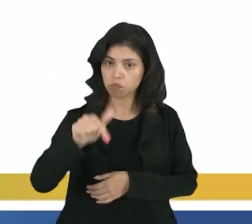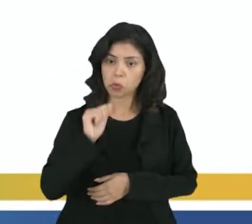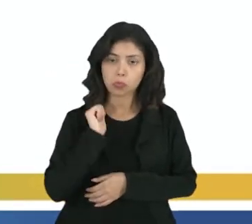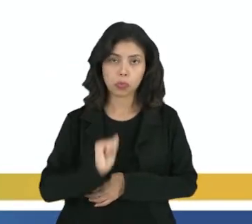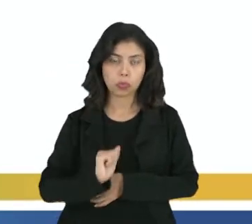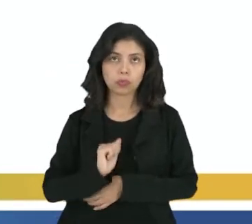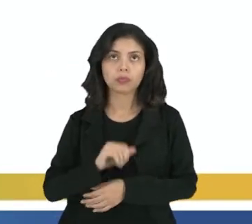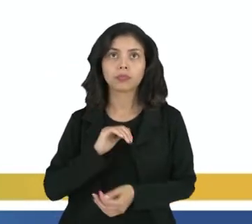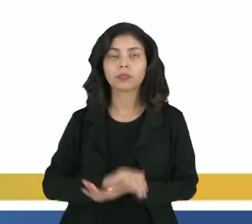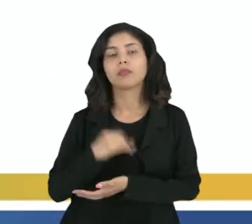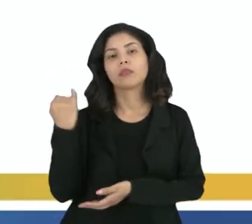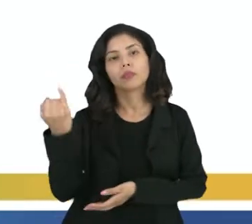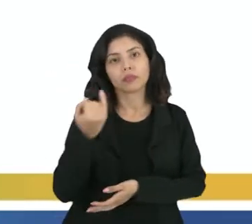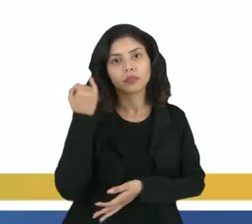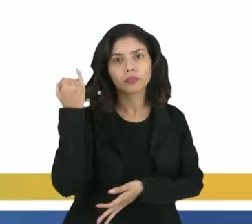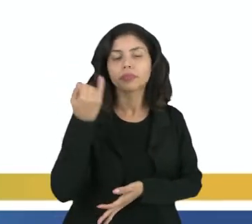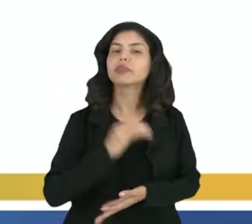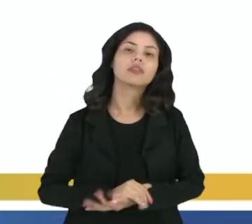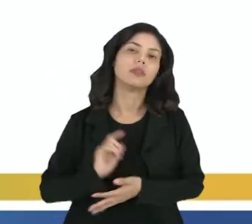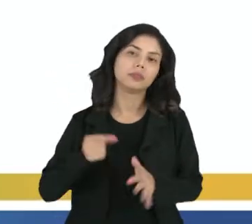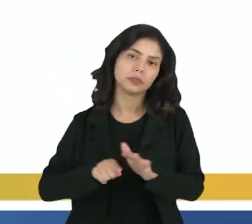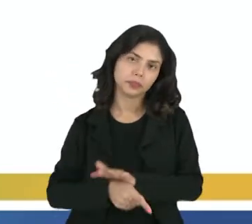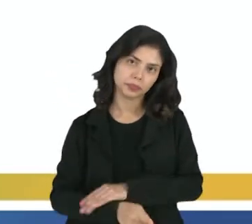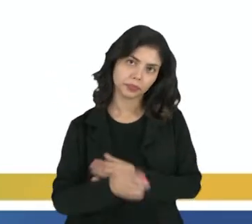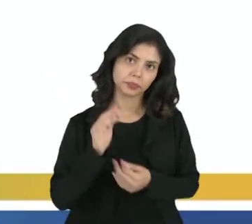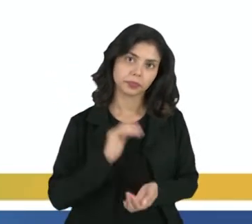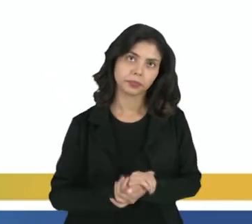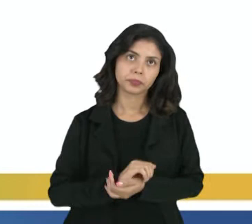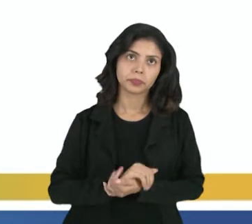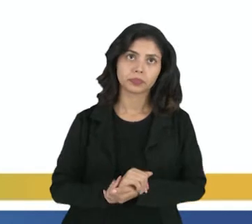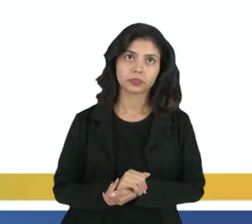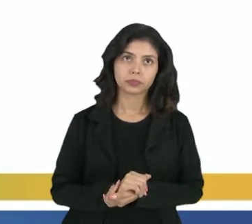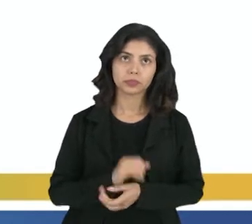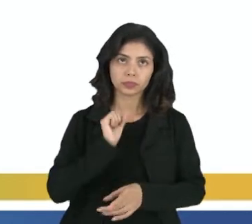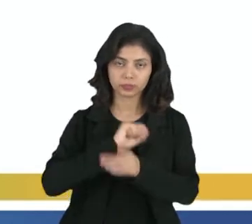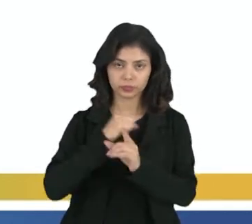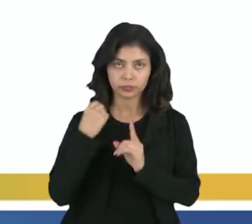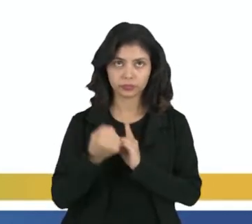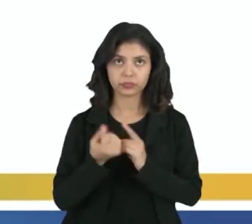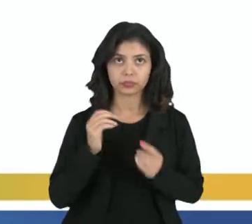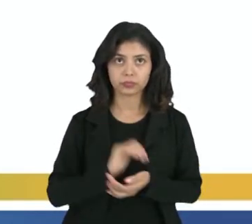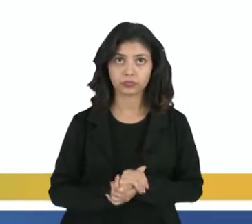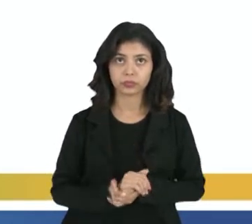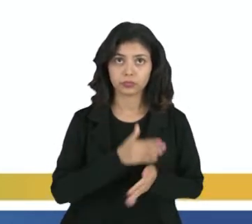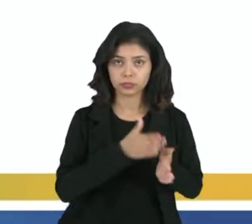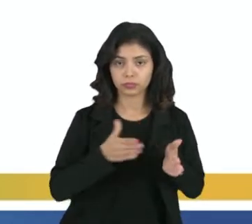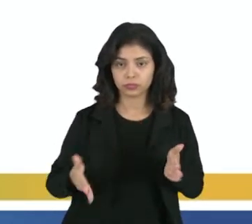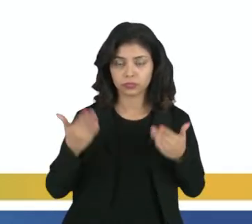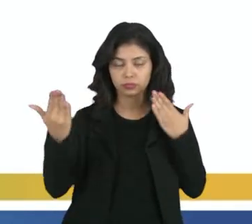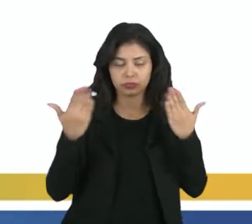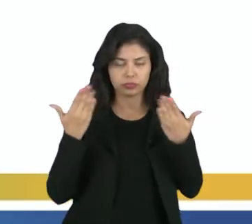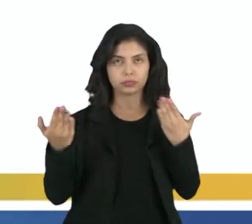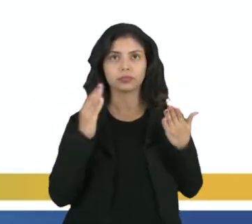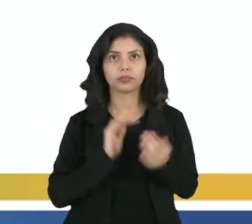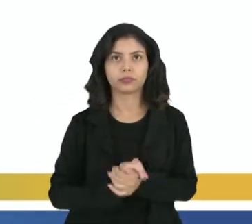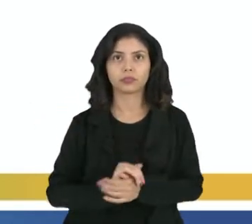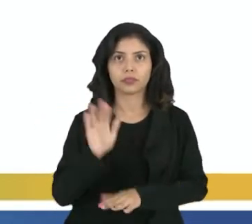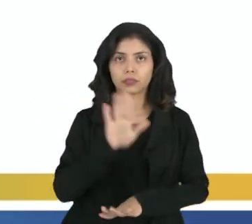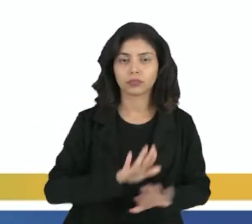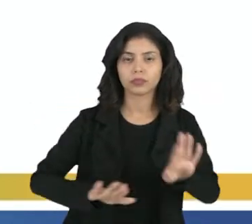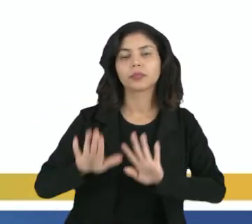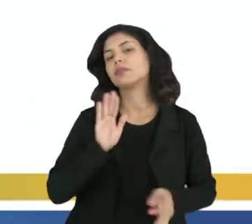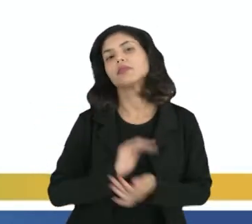renováveis. Então, isso é muito importante dentro da sustentabilidade. E a social. Paralelamente à